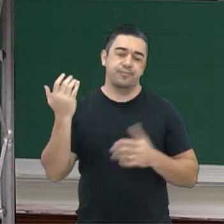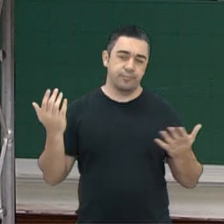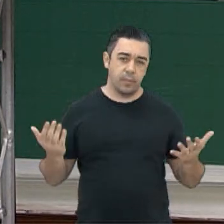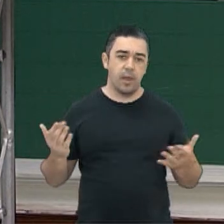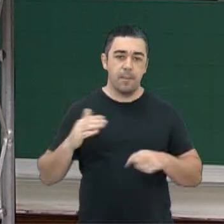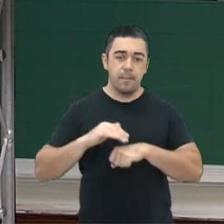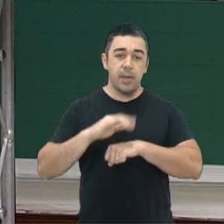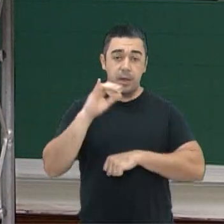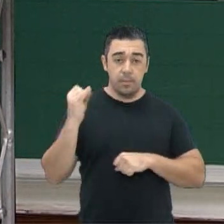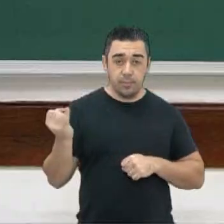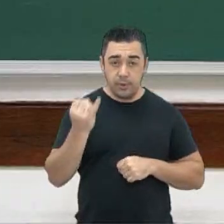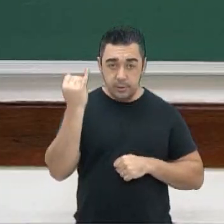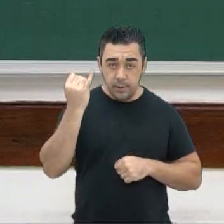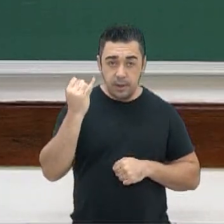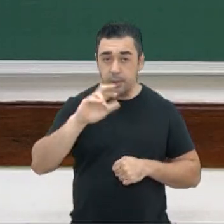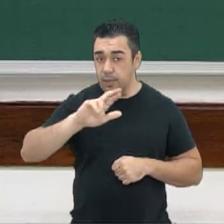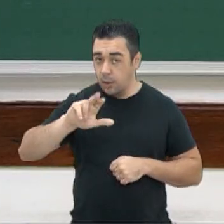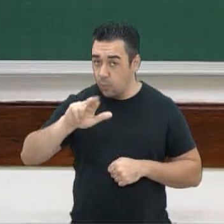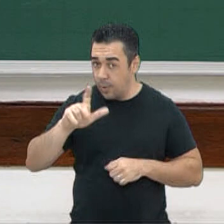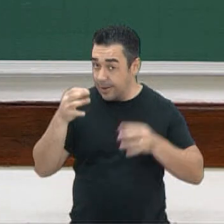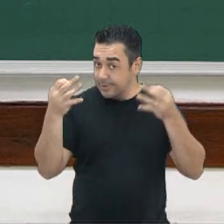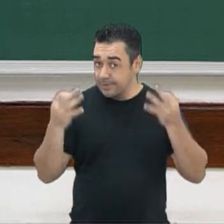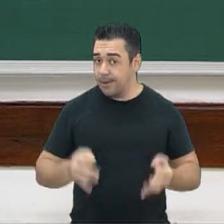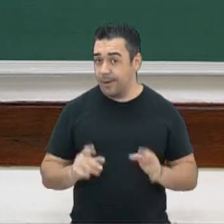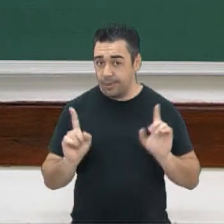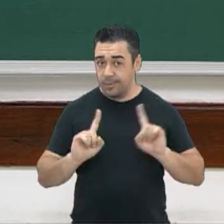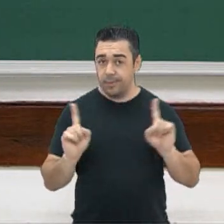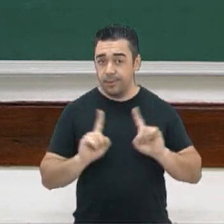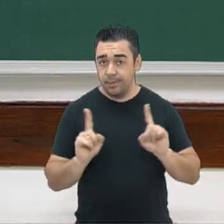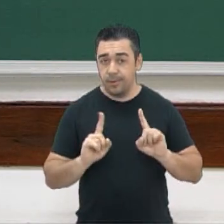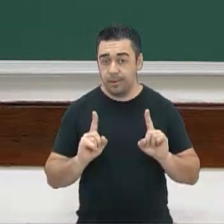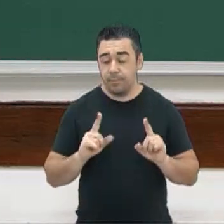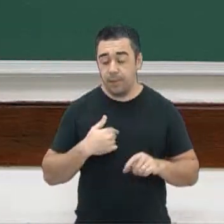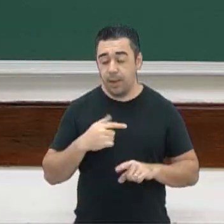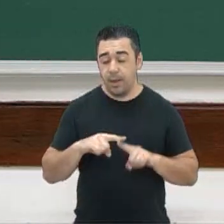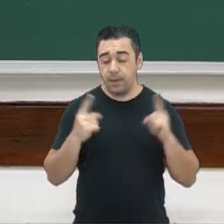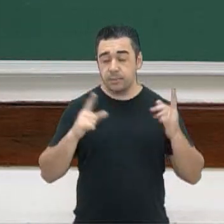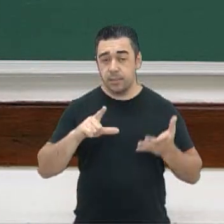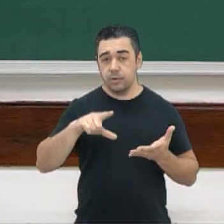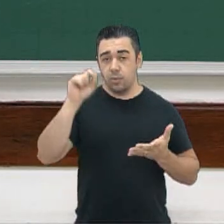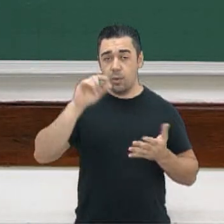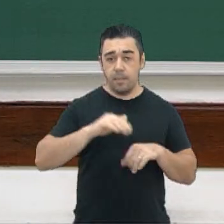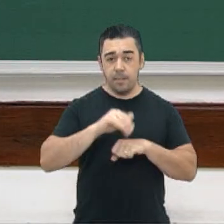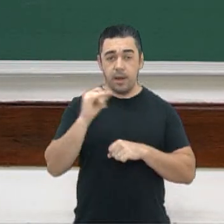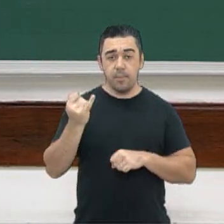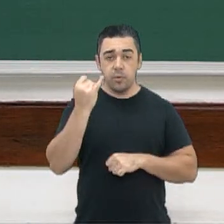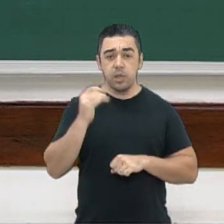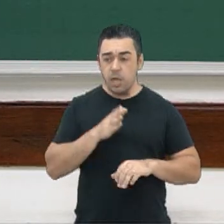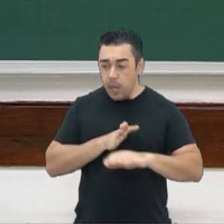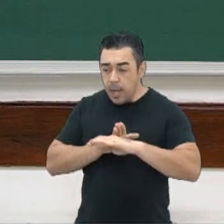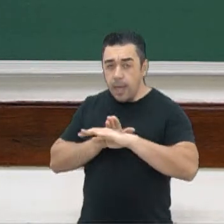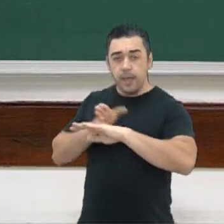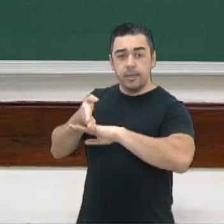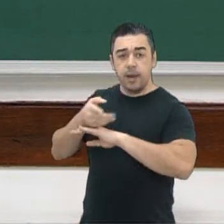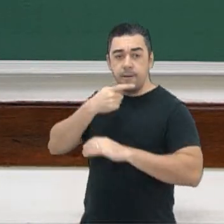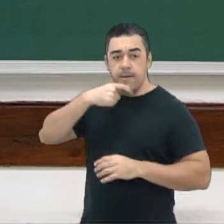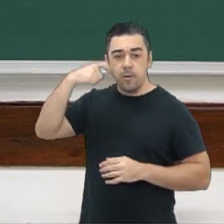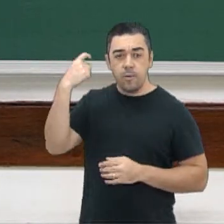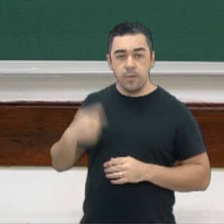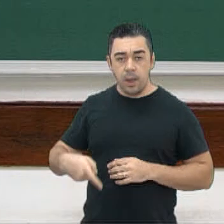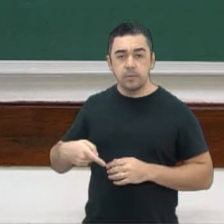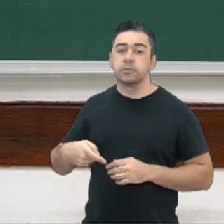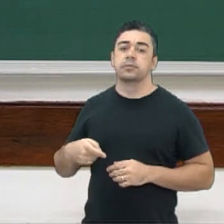mais importante, mas não quer dizer que é a mais correta da história da Segunda Guerra Mundial. Invadir a União Soviética com a